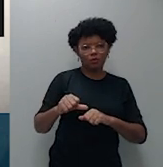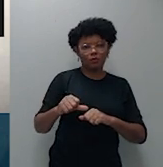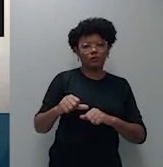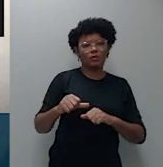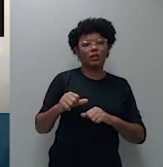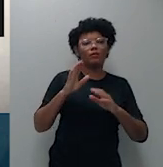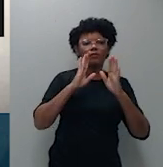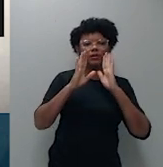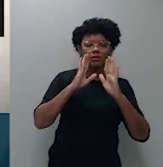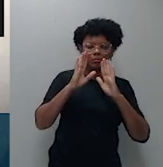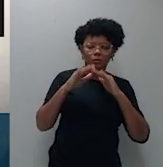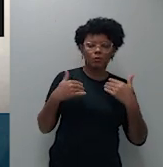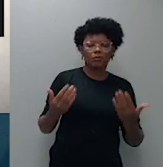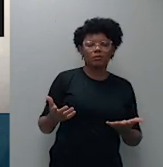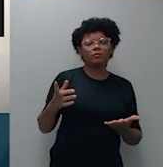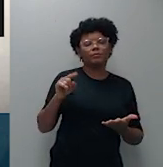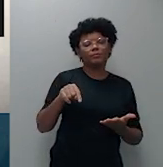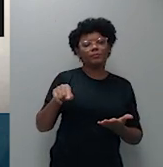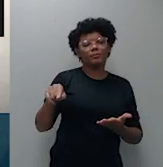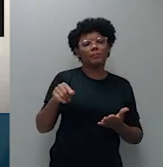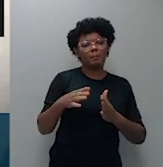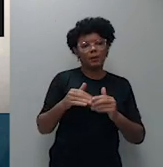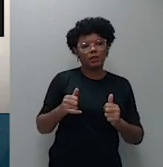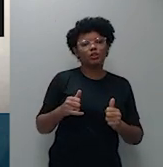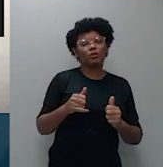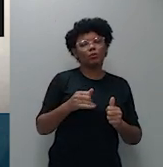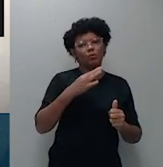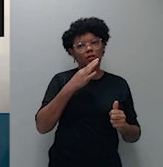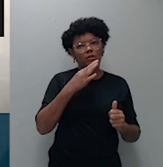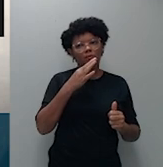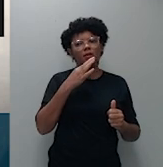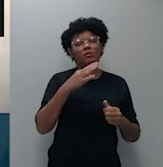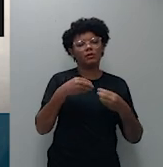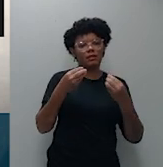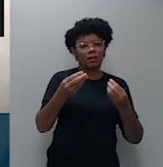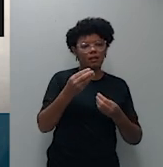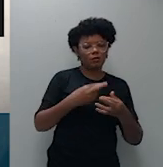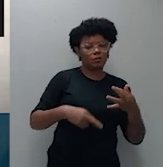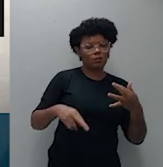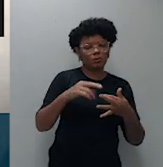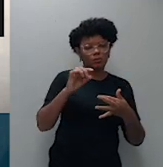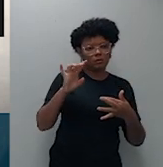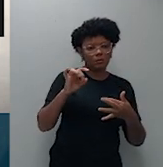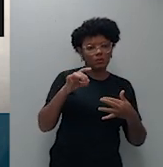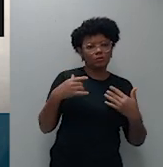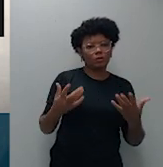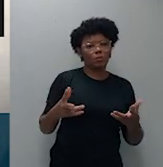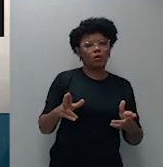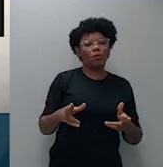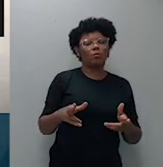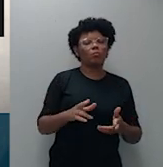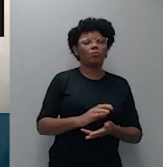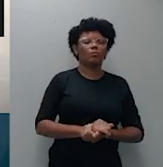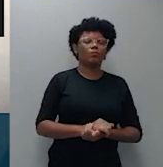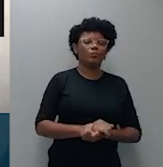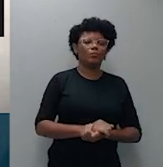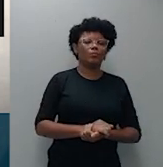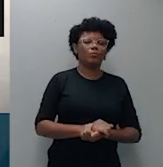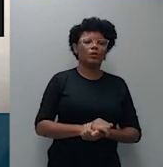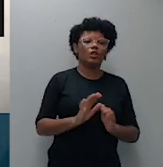é que o Facebook se anima a pediu para o conhecimento e provimento do recurso especial nos termos